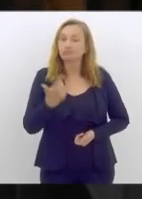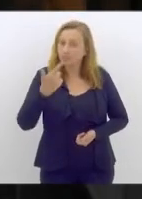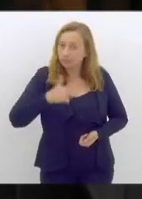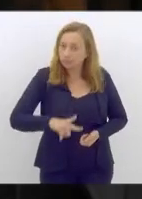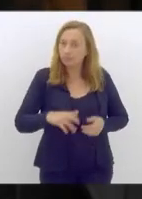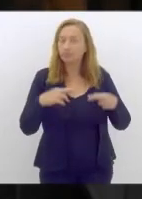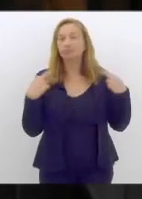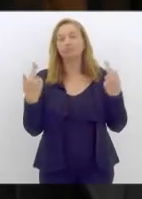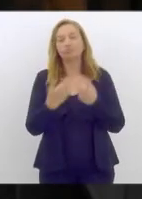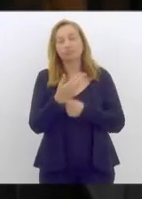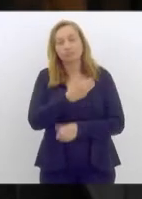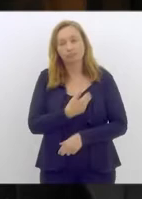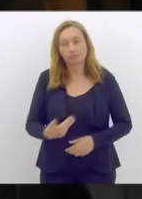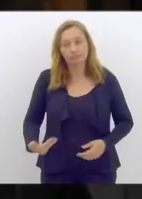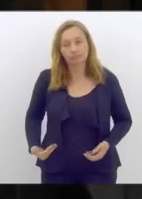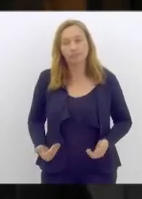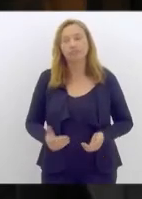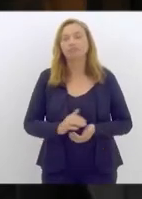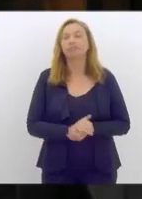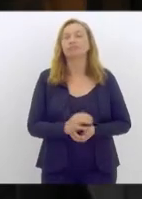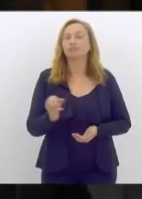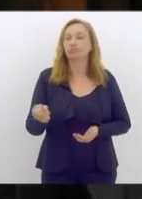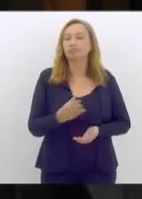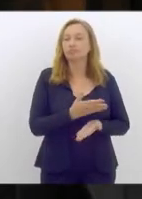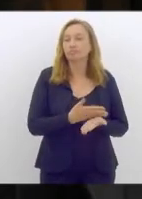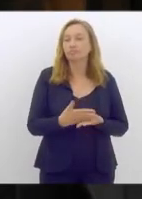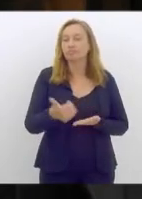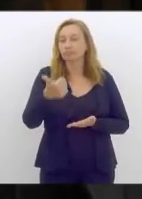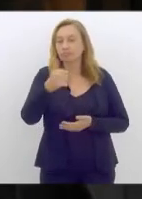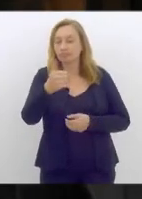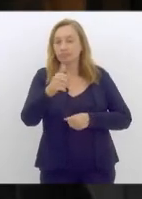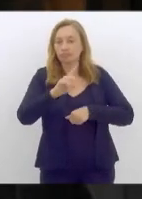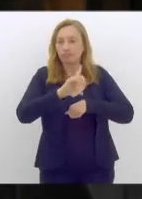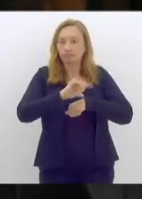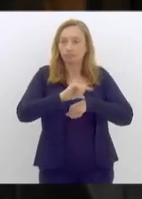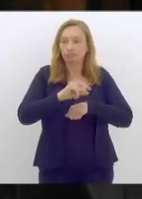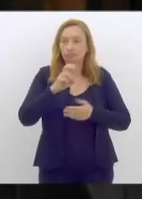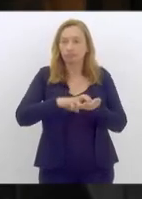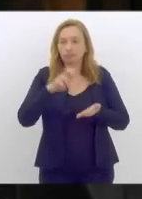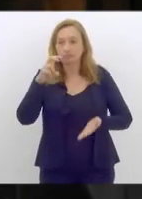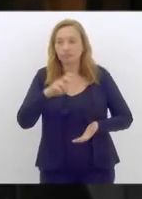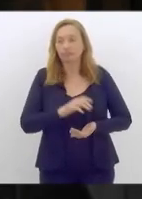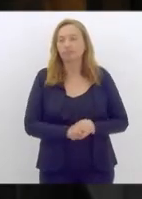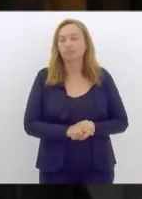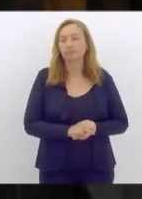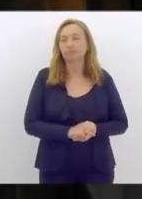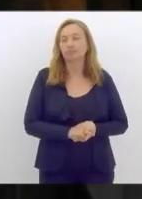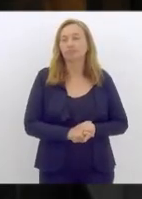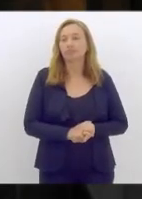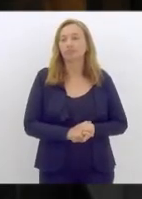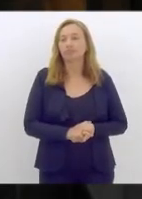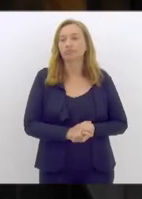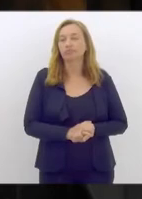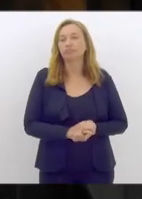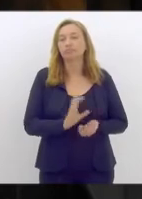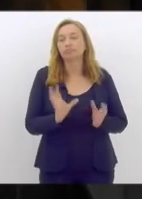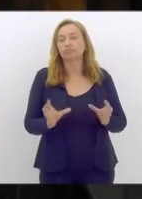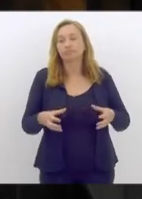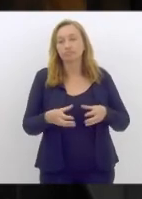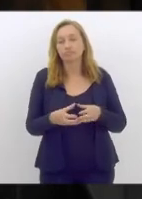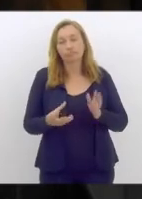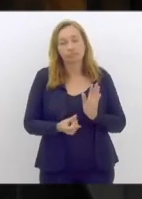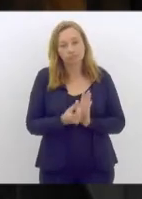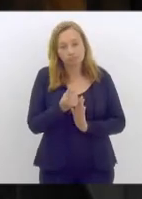audiência pública que começou às 11 horas da manhã para que na comissão de